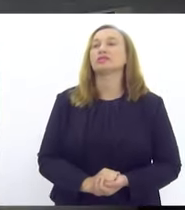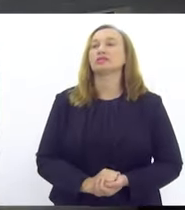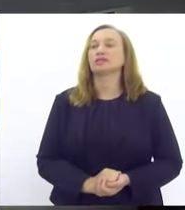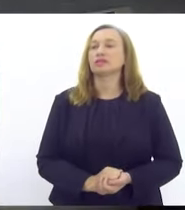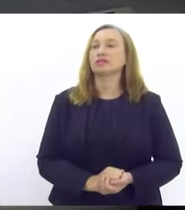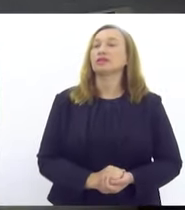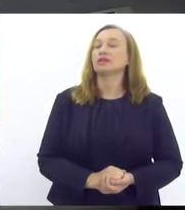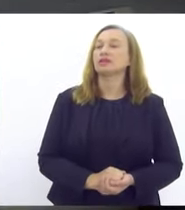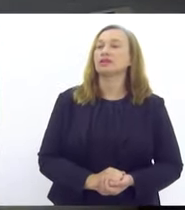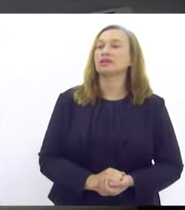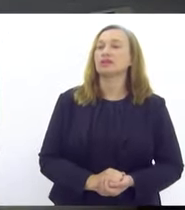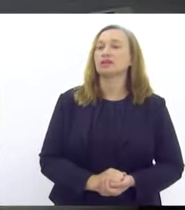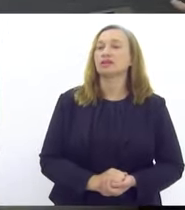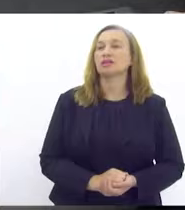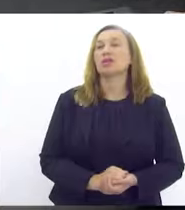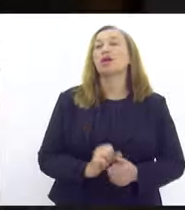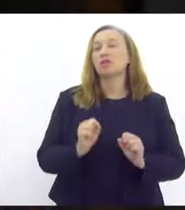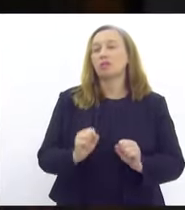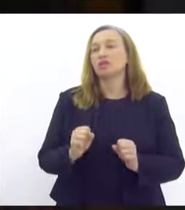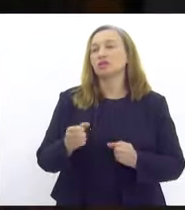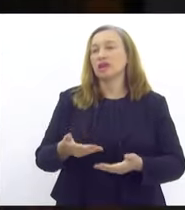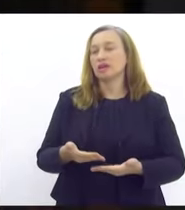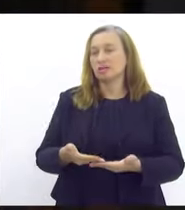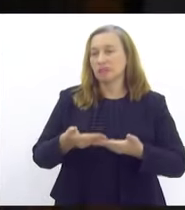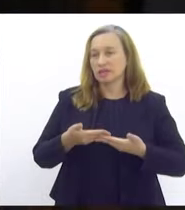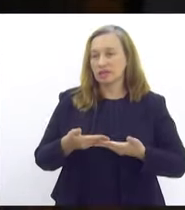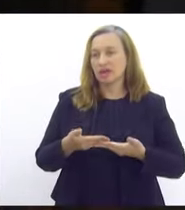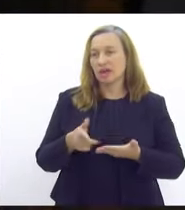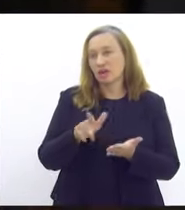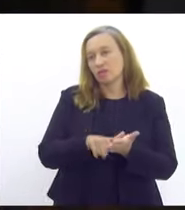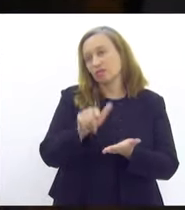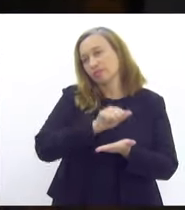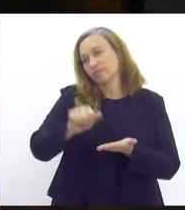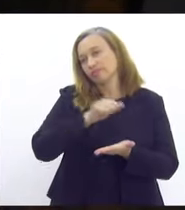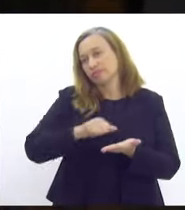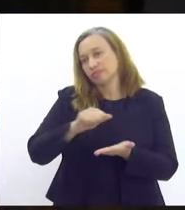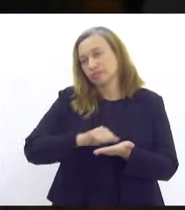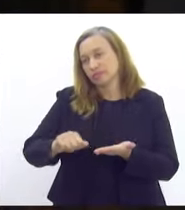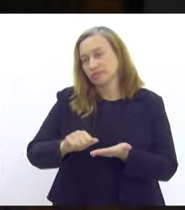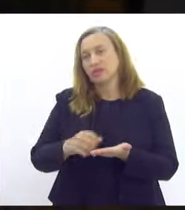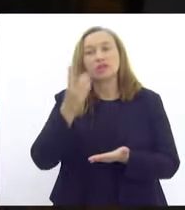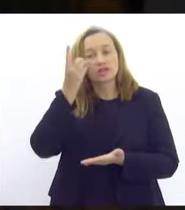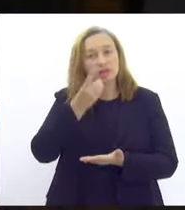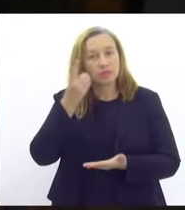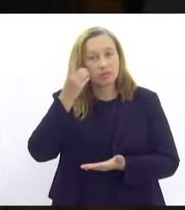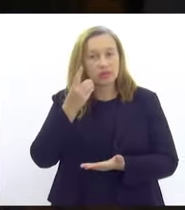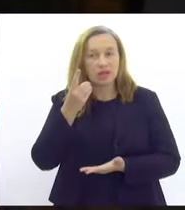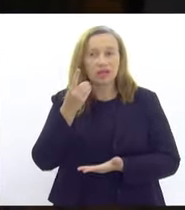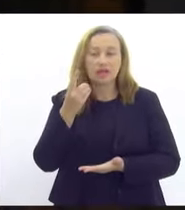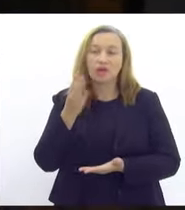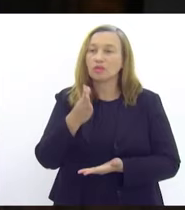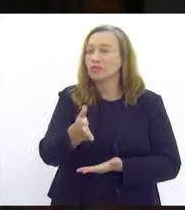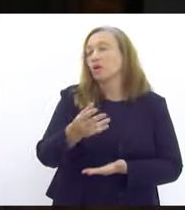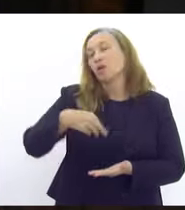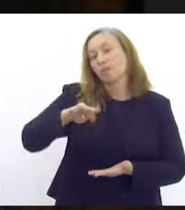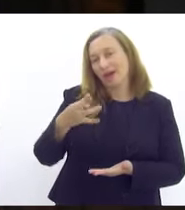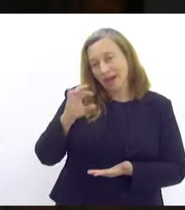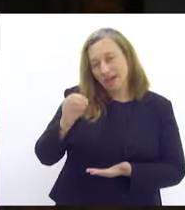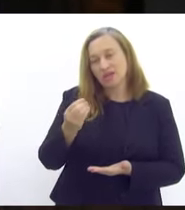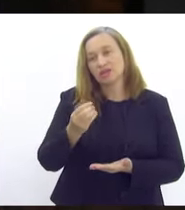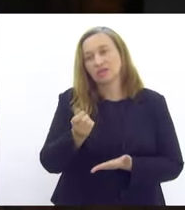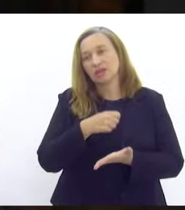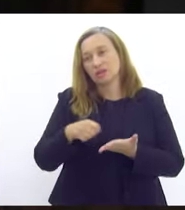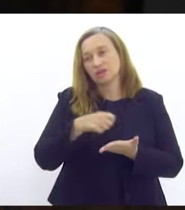Esses, no caso, puder, nossos. Se puder me dar essas anotações, sim, aqui, sim. Que o deputado, o Marquinho estava